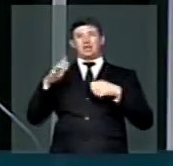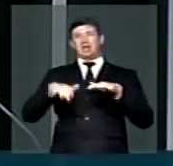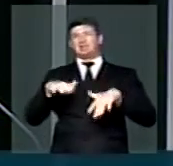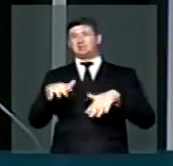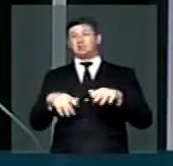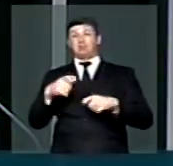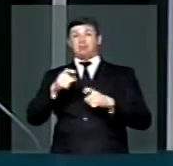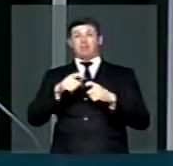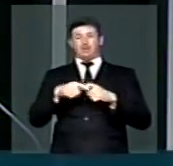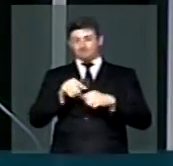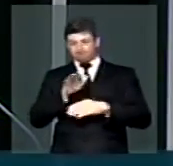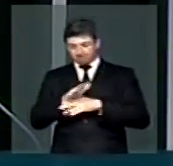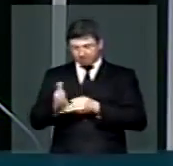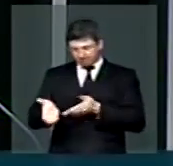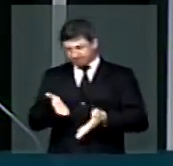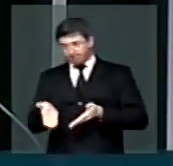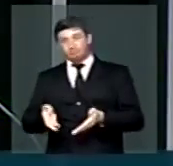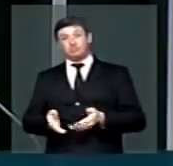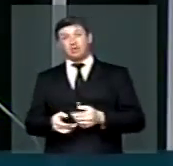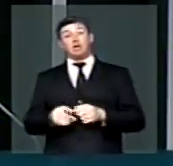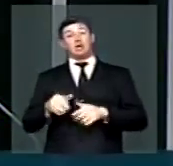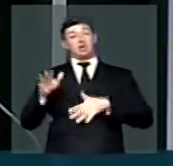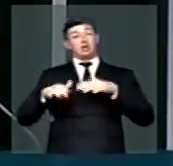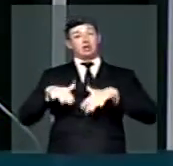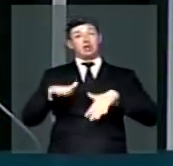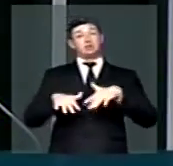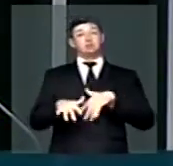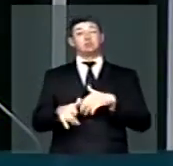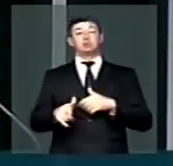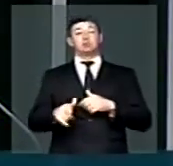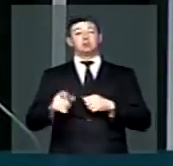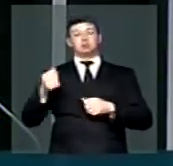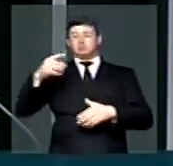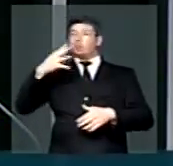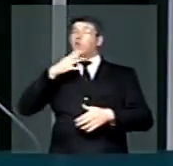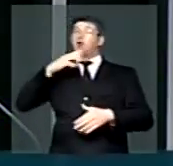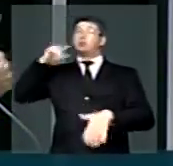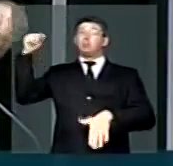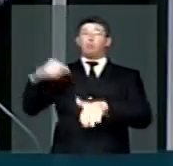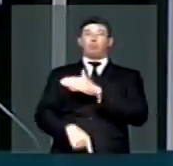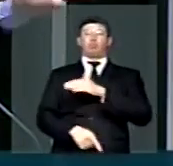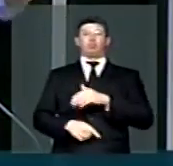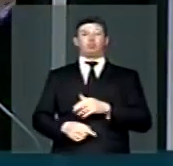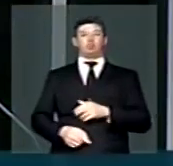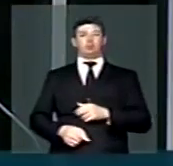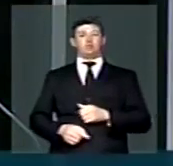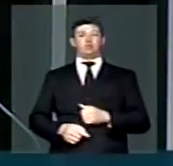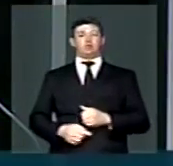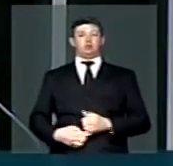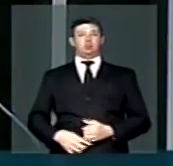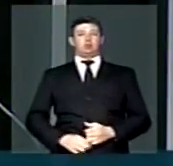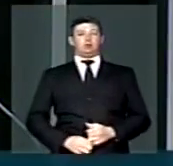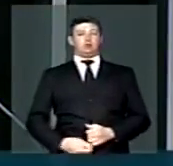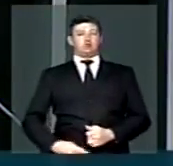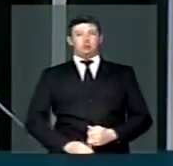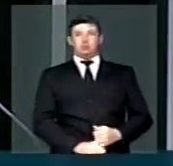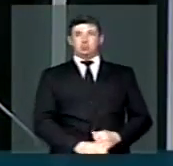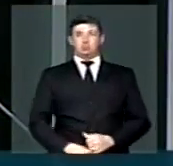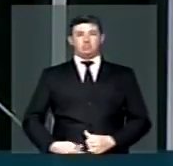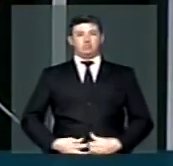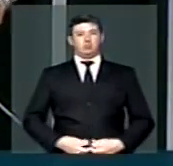vezes médico, ele tem que ter um profundo conhecimento psicólogo para